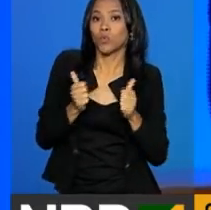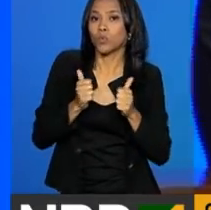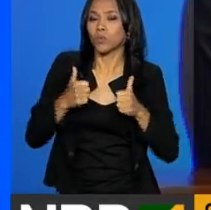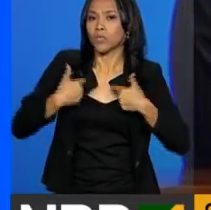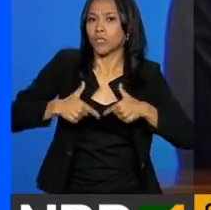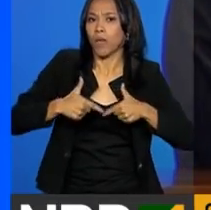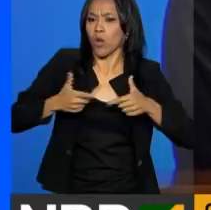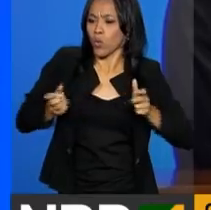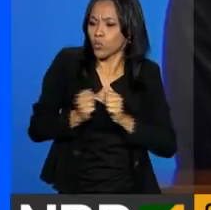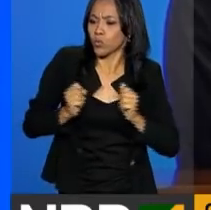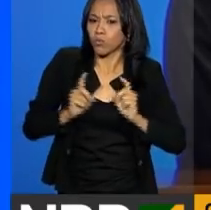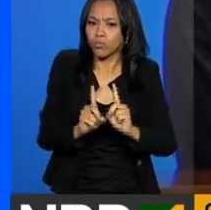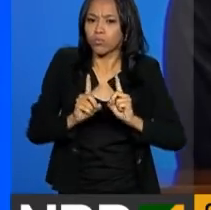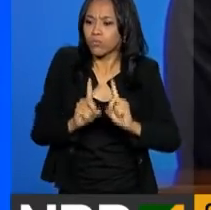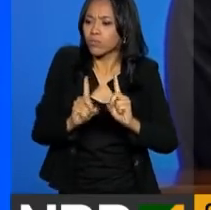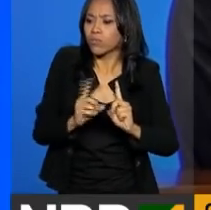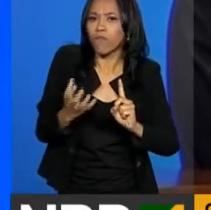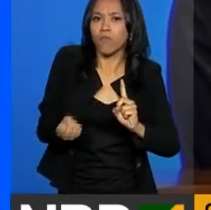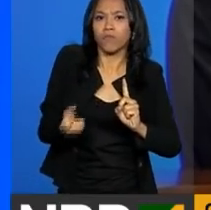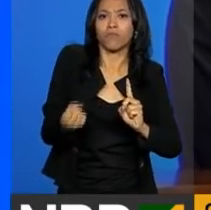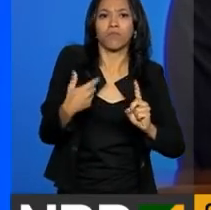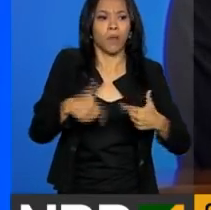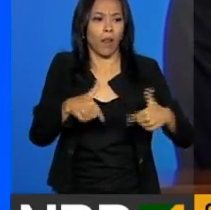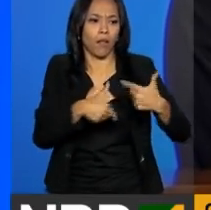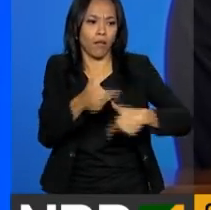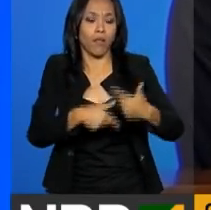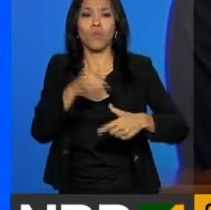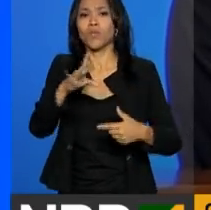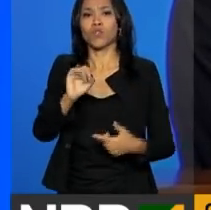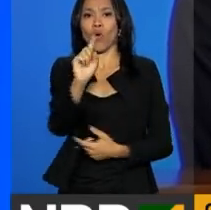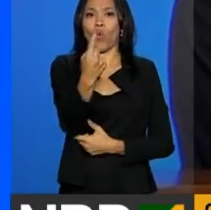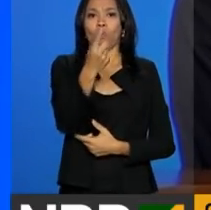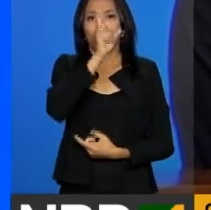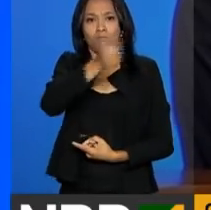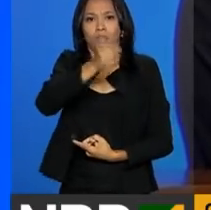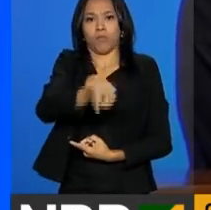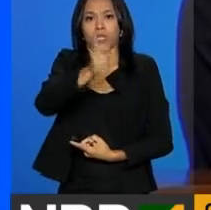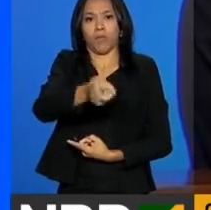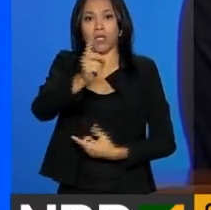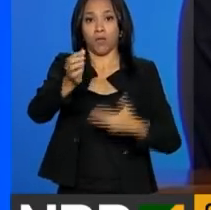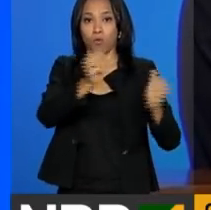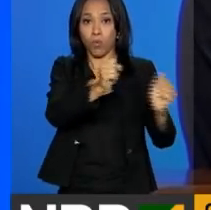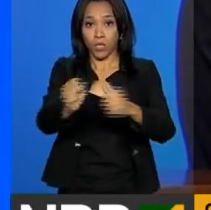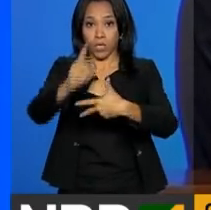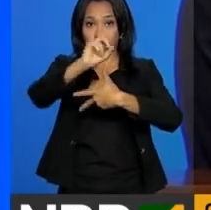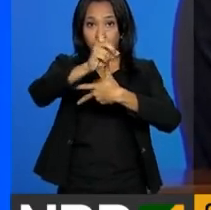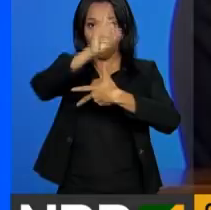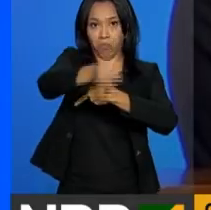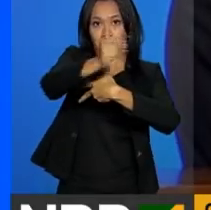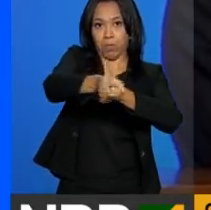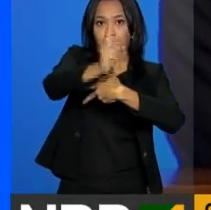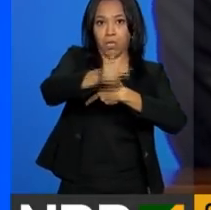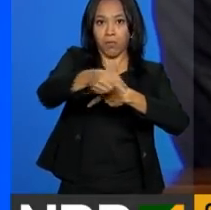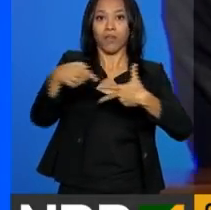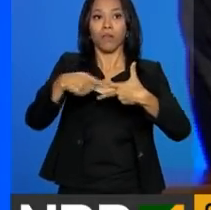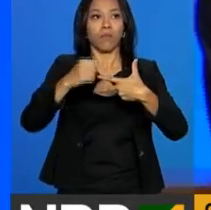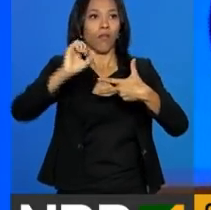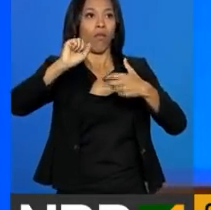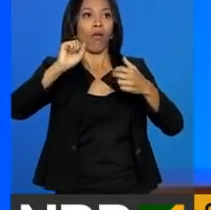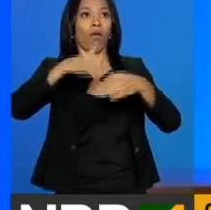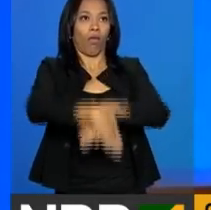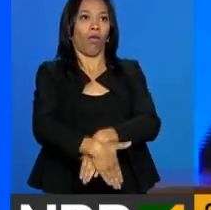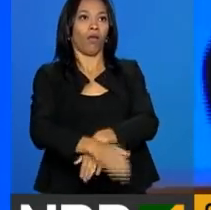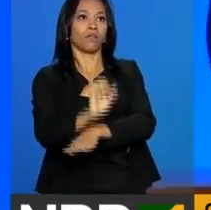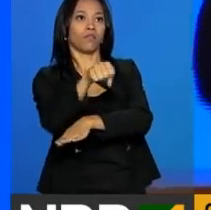governar ditatorialmente só o executivo você tem que ter a colaboração do legislativo eu até a pedido